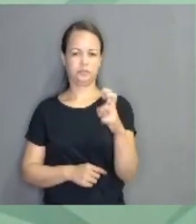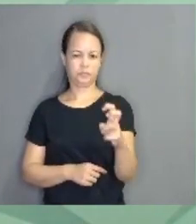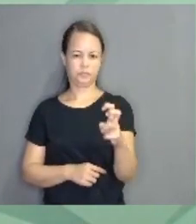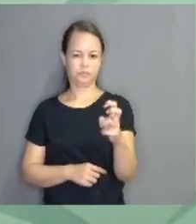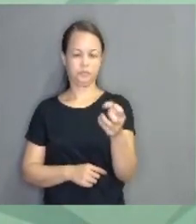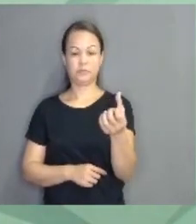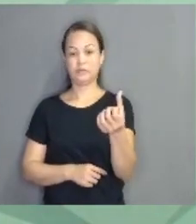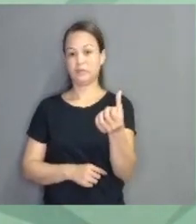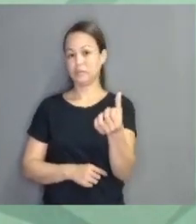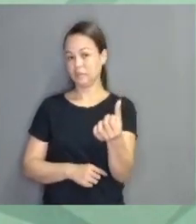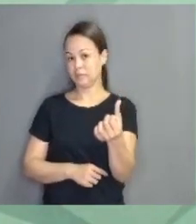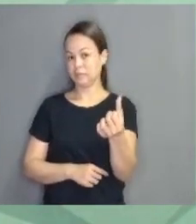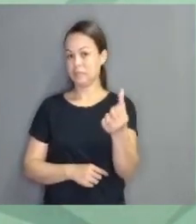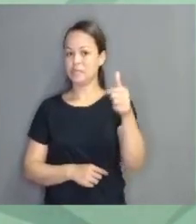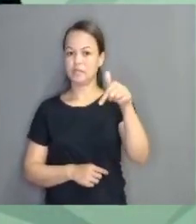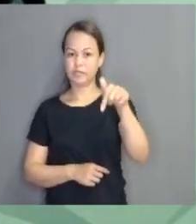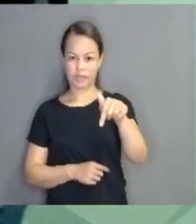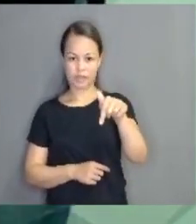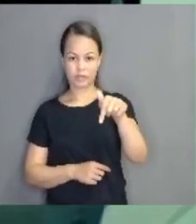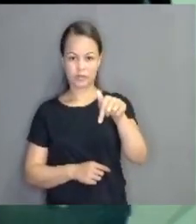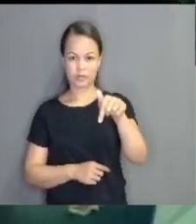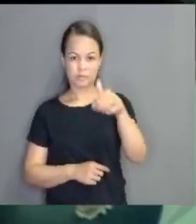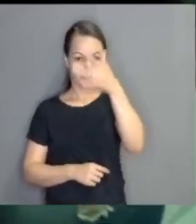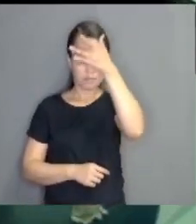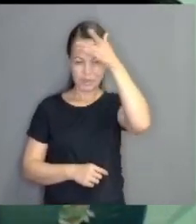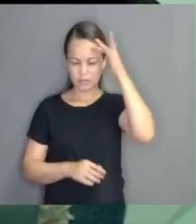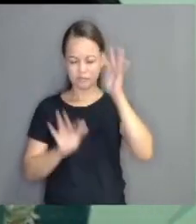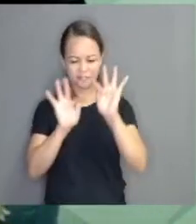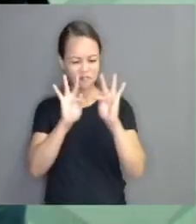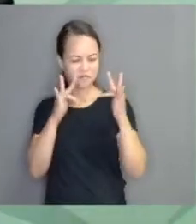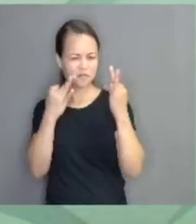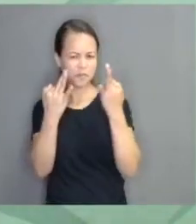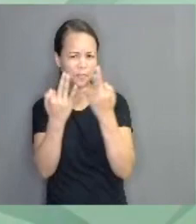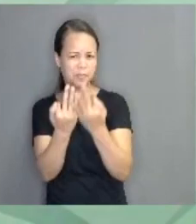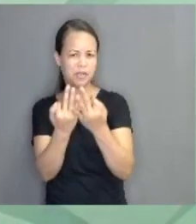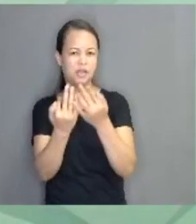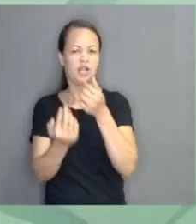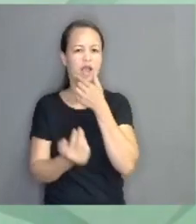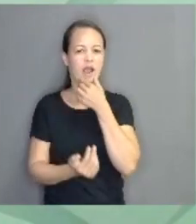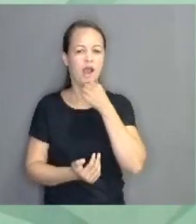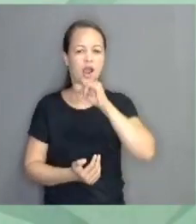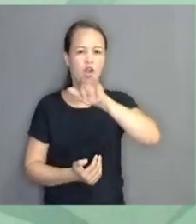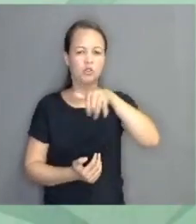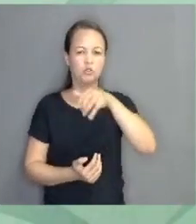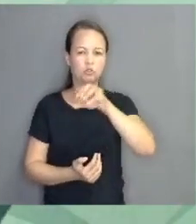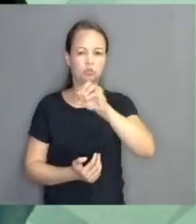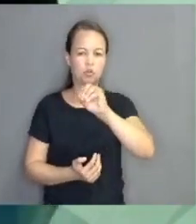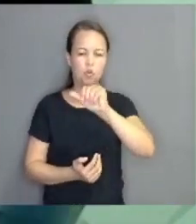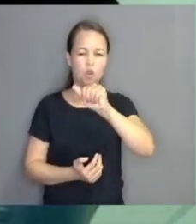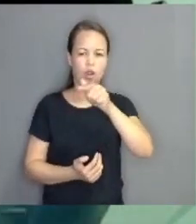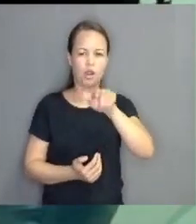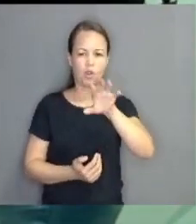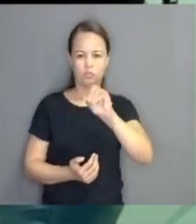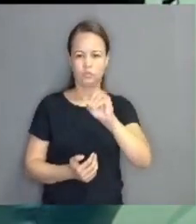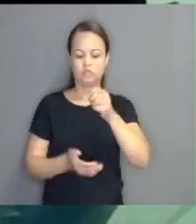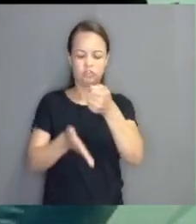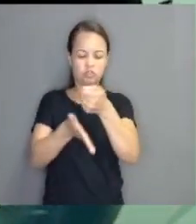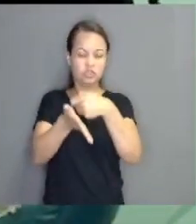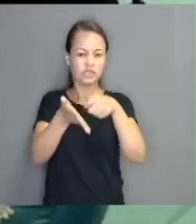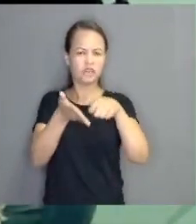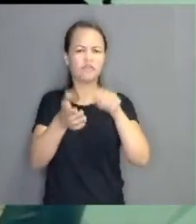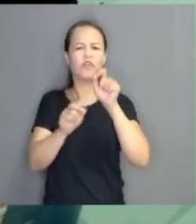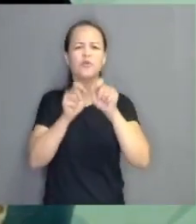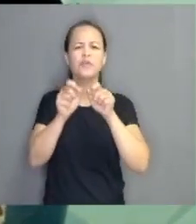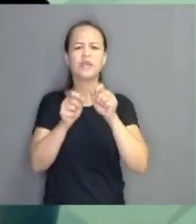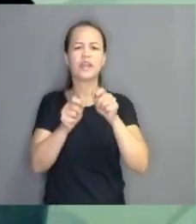6, 7 pessoas na família do João. Se eu for escrever, eu tenho que escrever o número 7. Eu